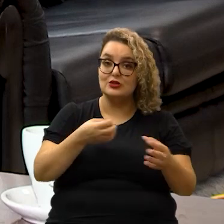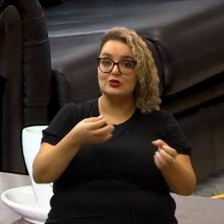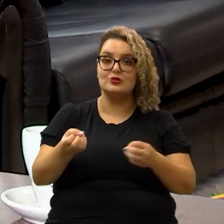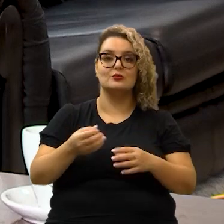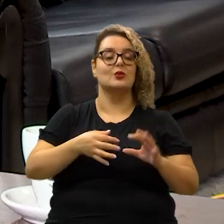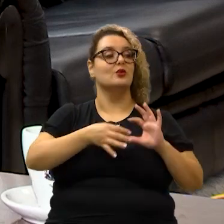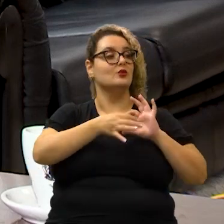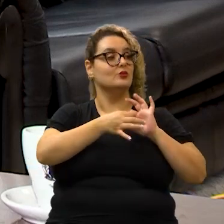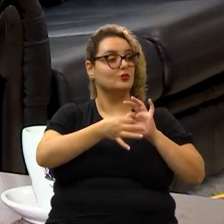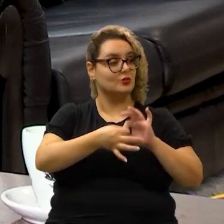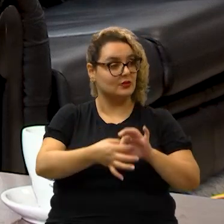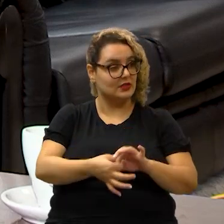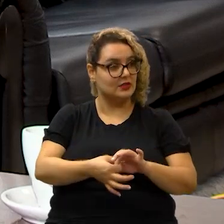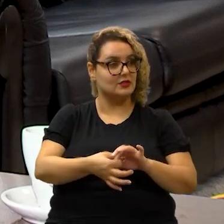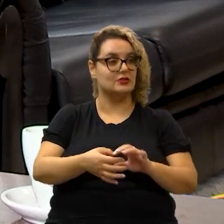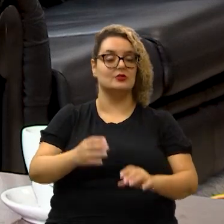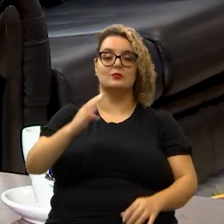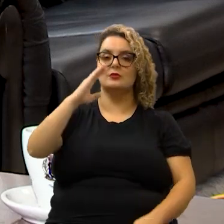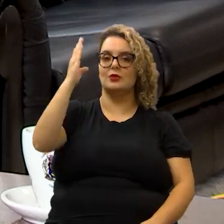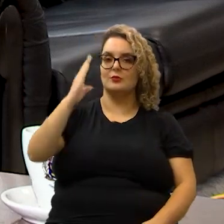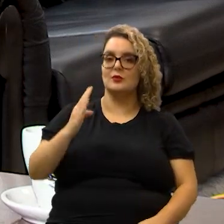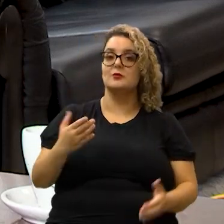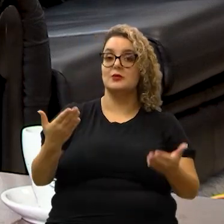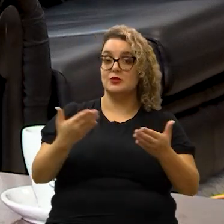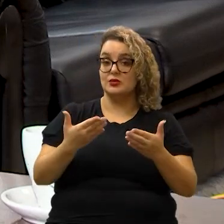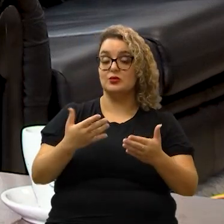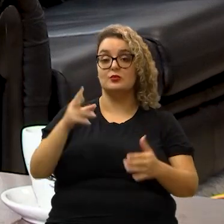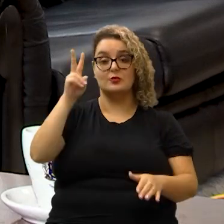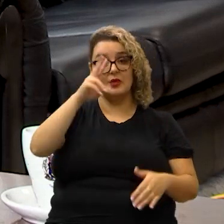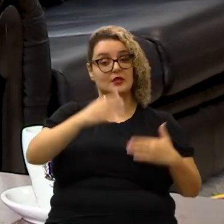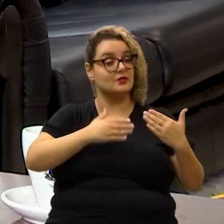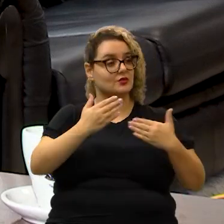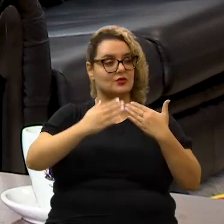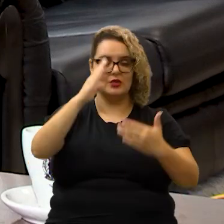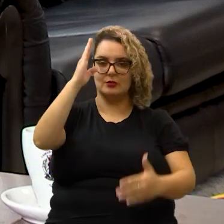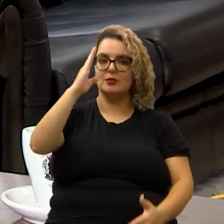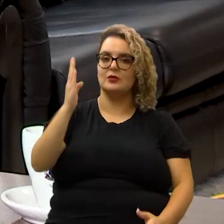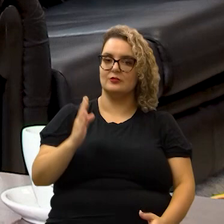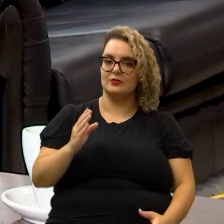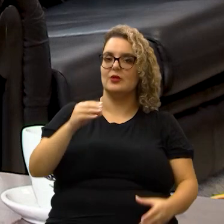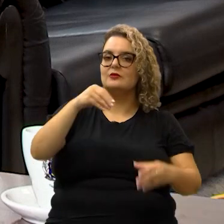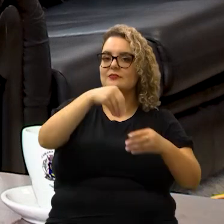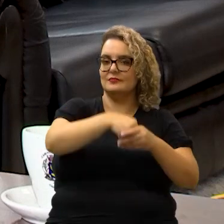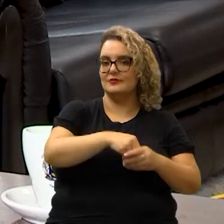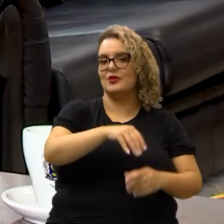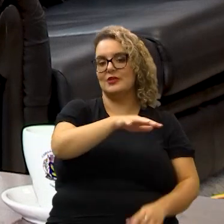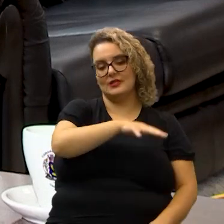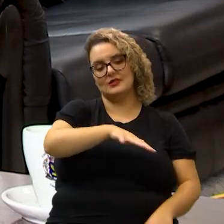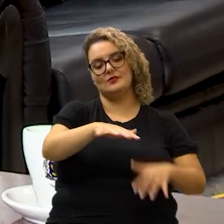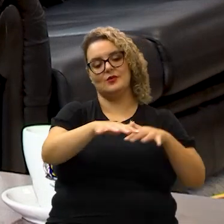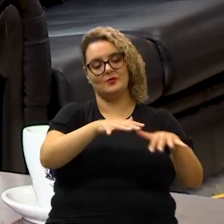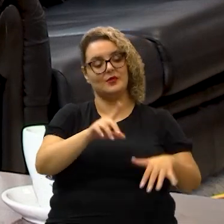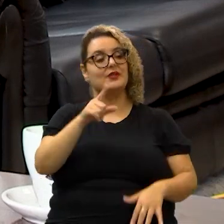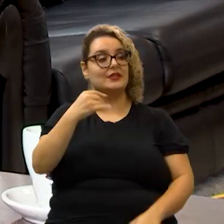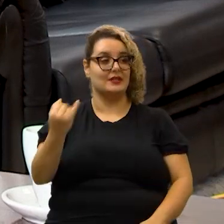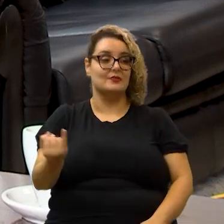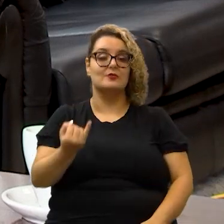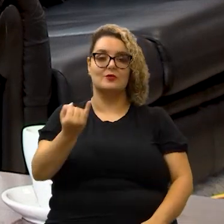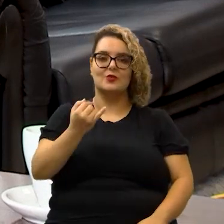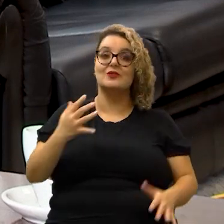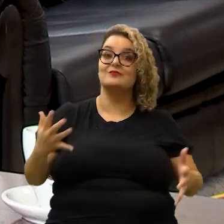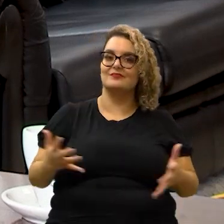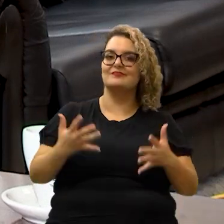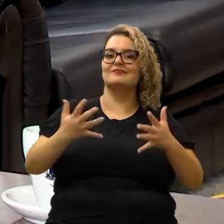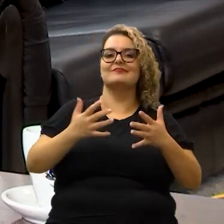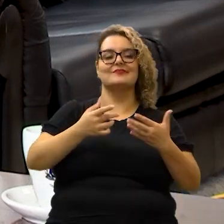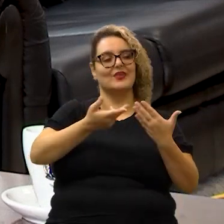contexto brasileiro atual, mas a história do Brasil passou por esse movimento e é muito interessante se engajar e dar sequência